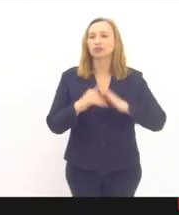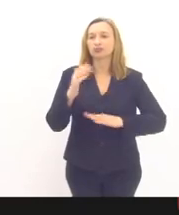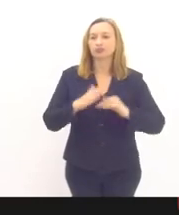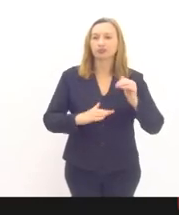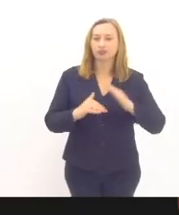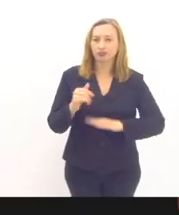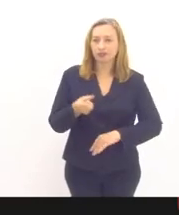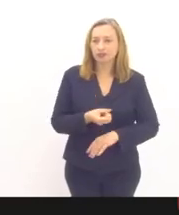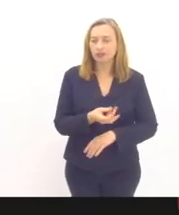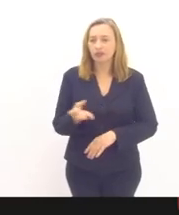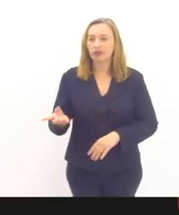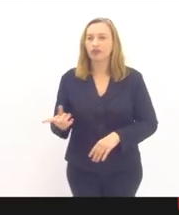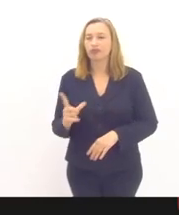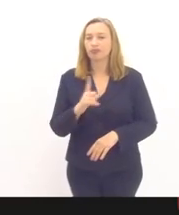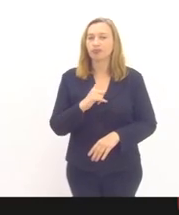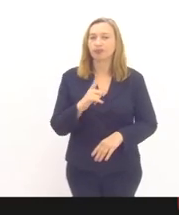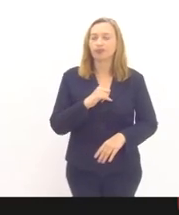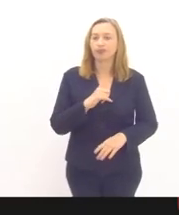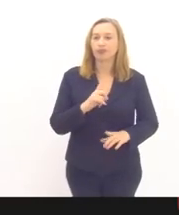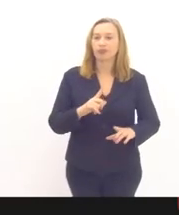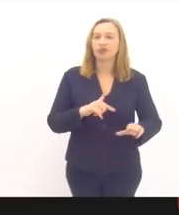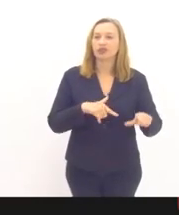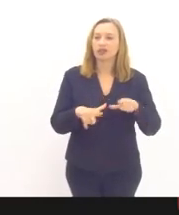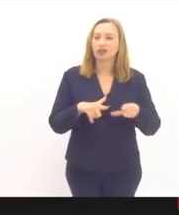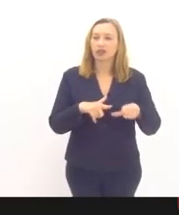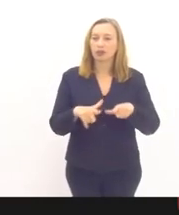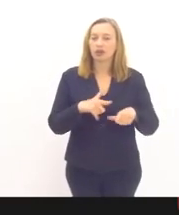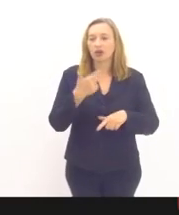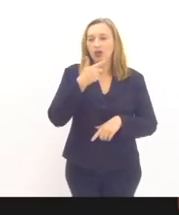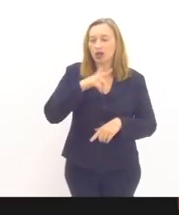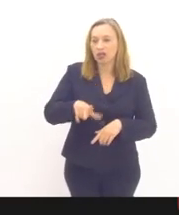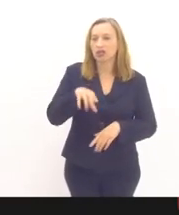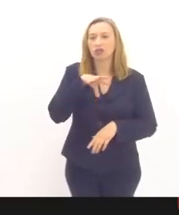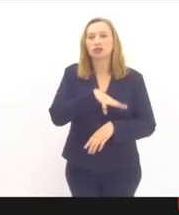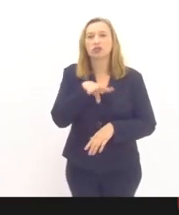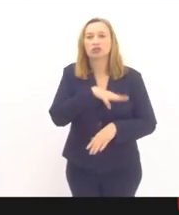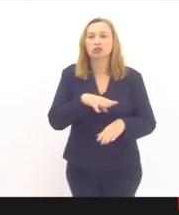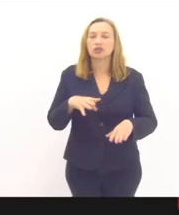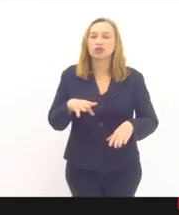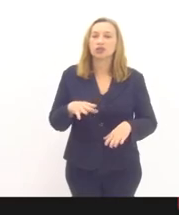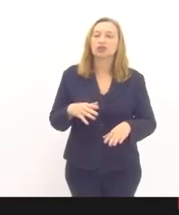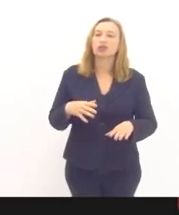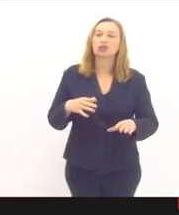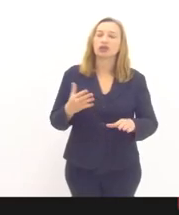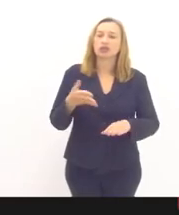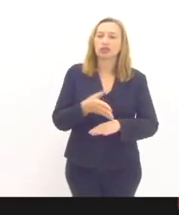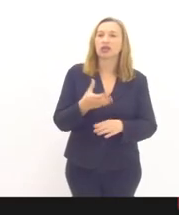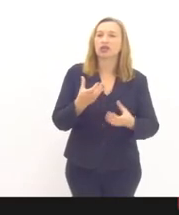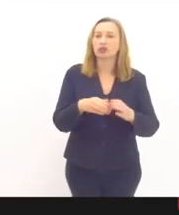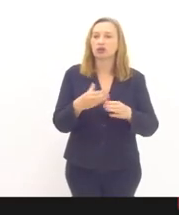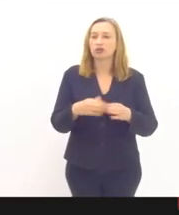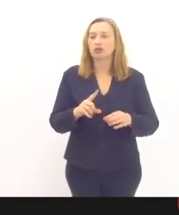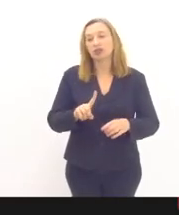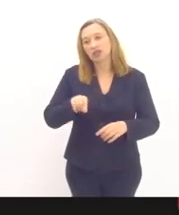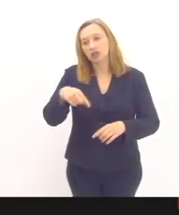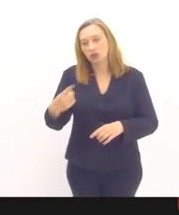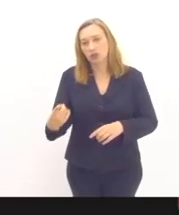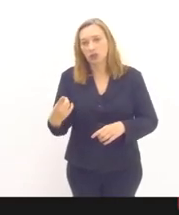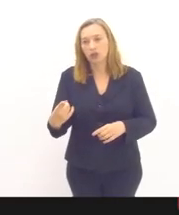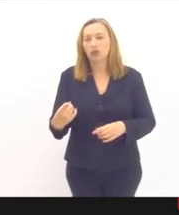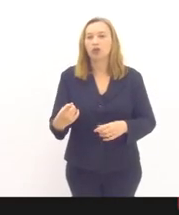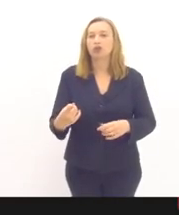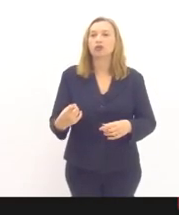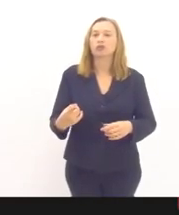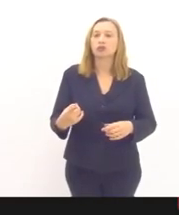rede que atuam aí com língua portuguesa de entrada de concurso, mas que têm as outras habilitações, a